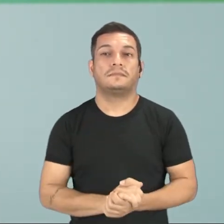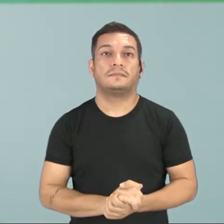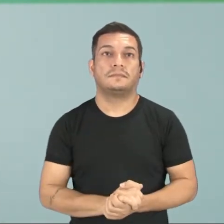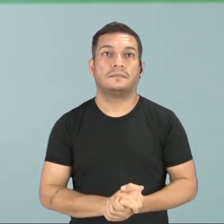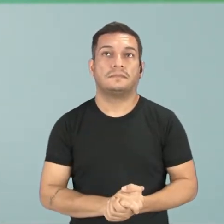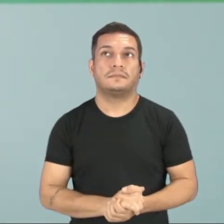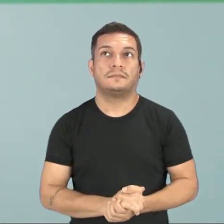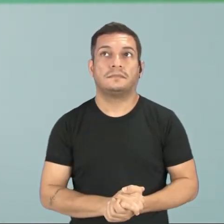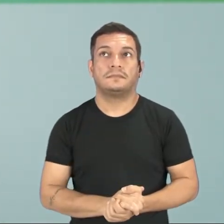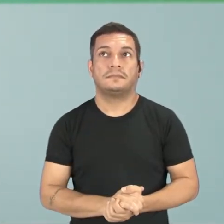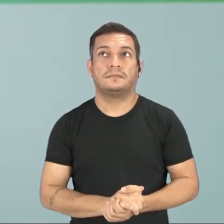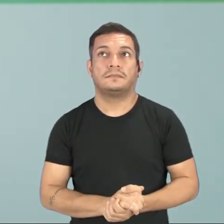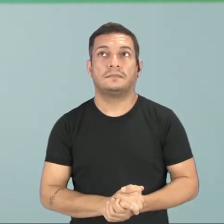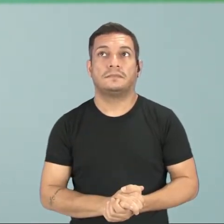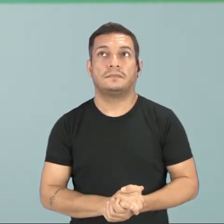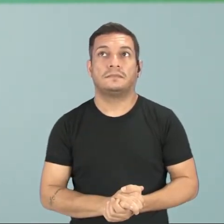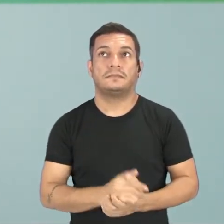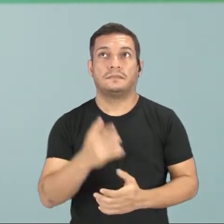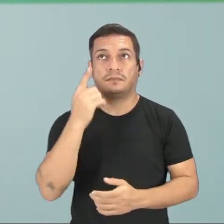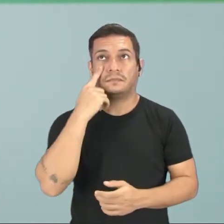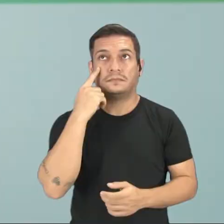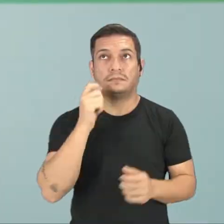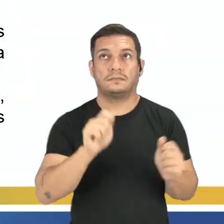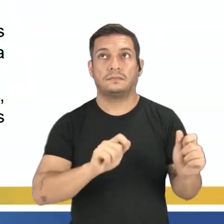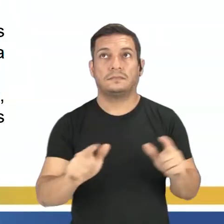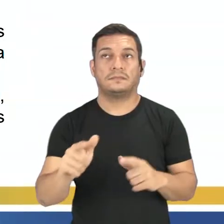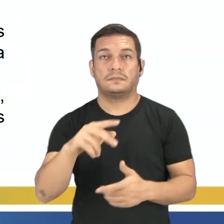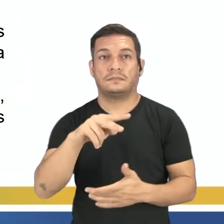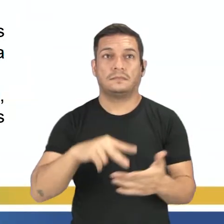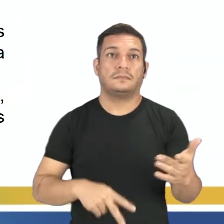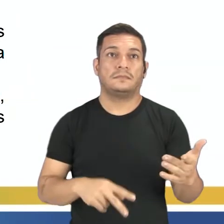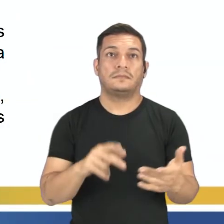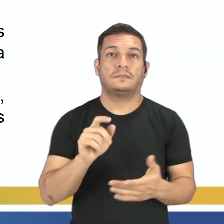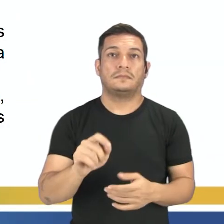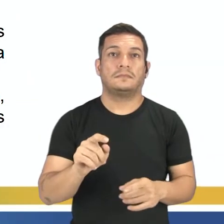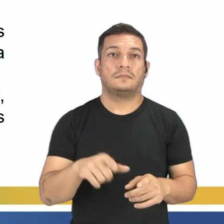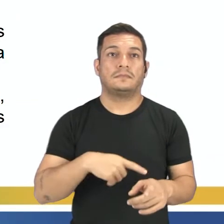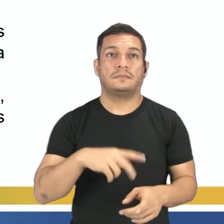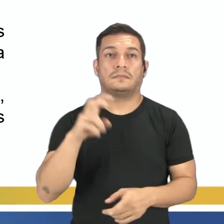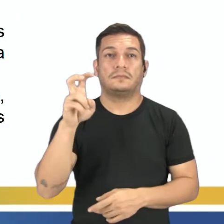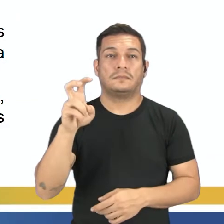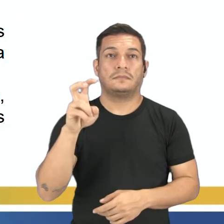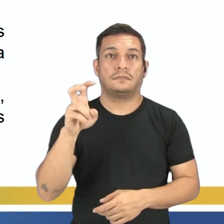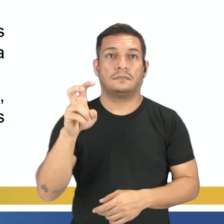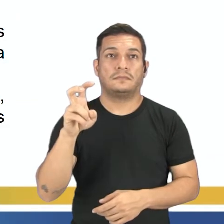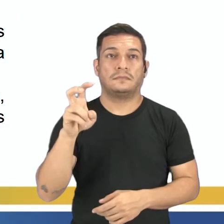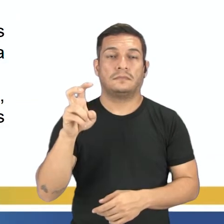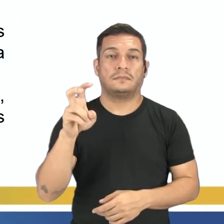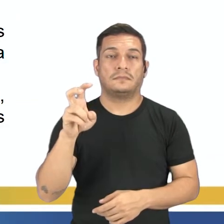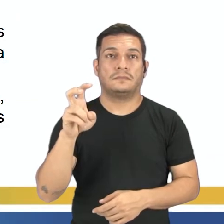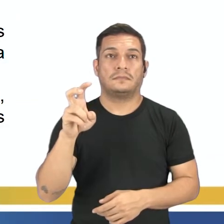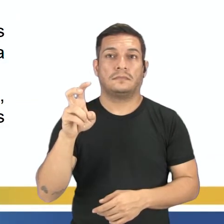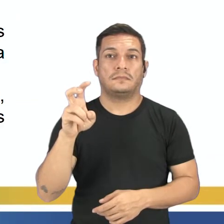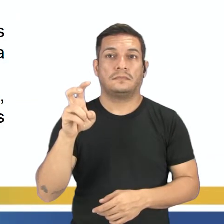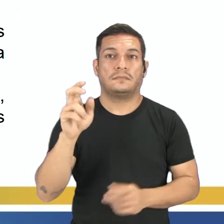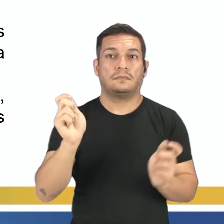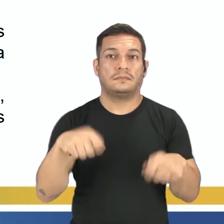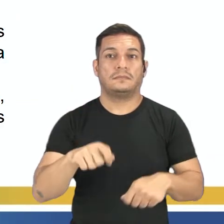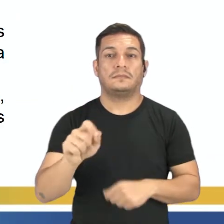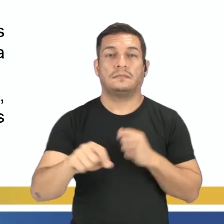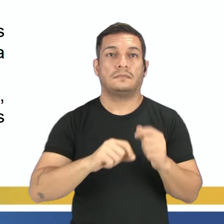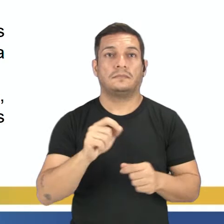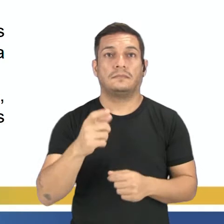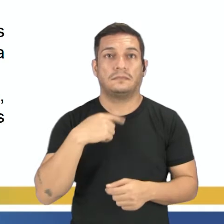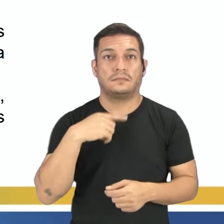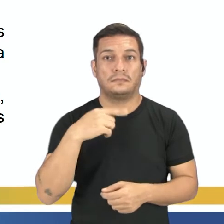vocês. Acompanhem bem a leitura e eu tenho 5 assertivas, 5